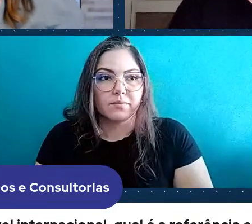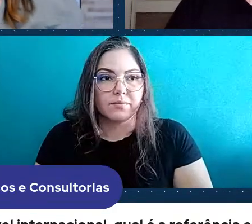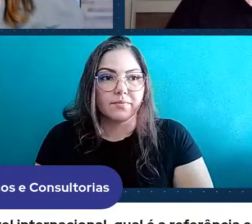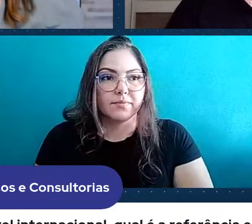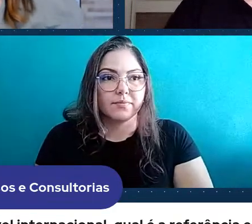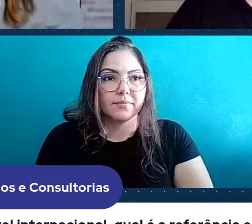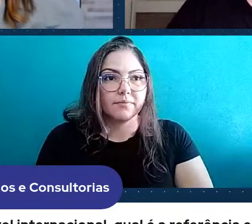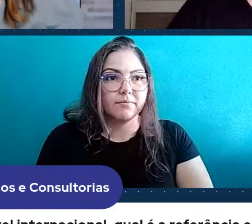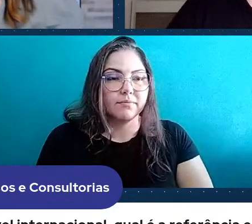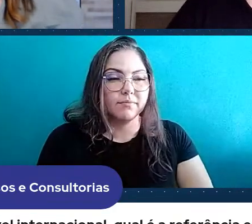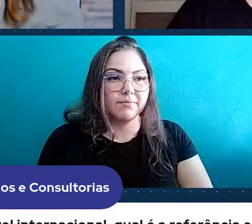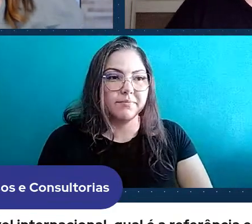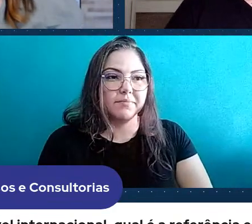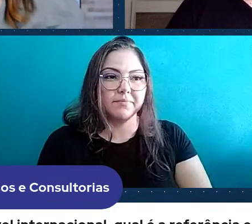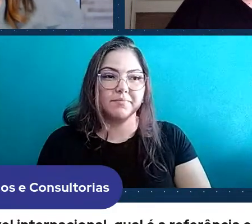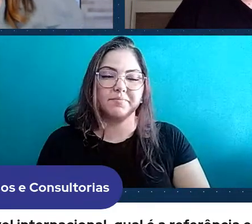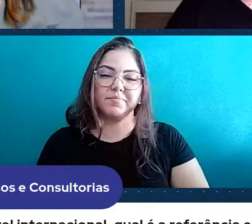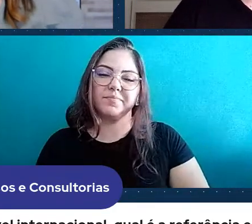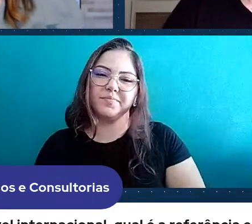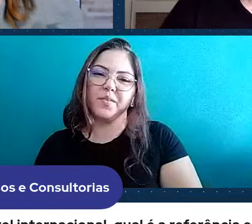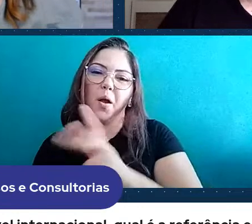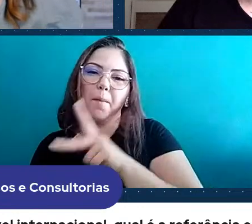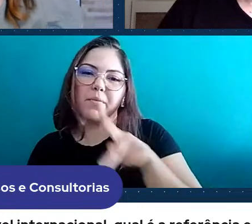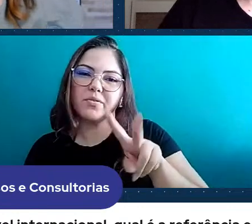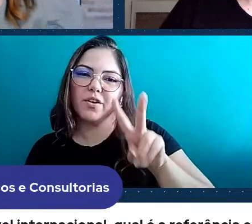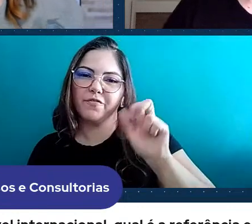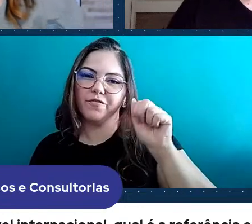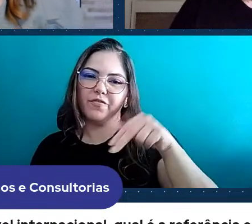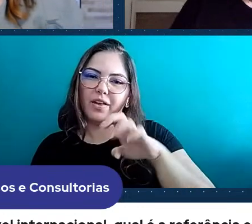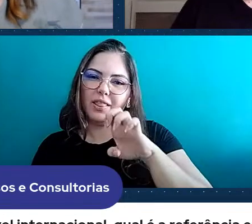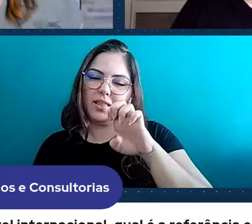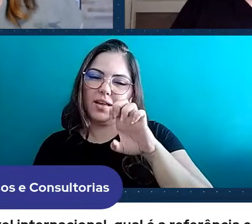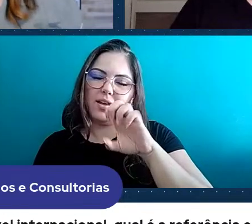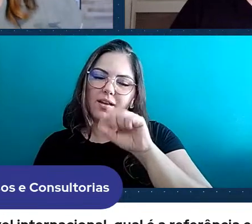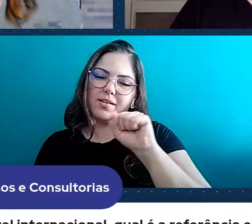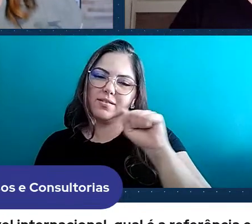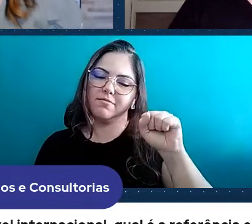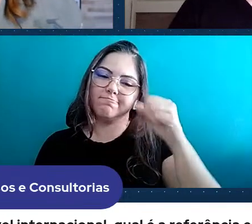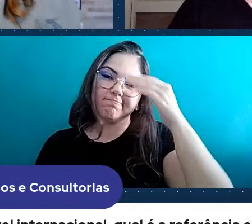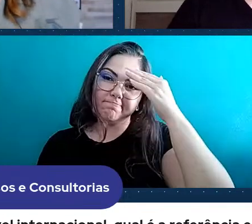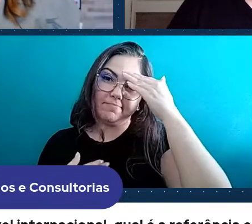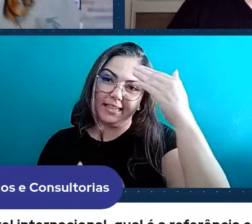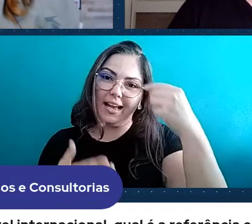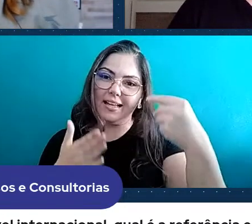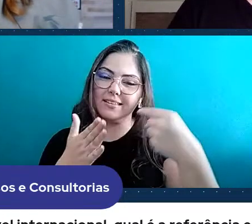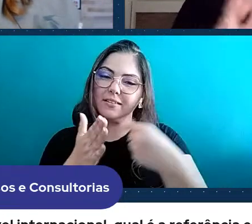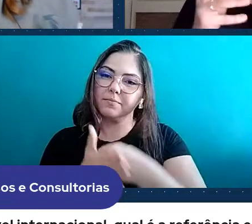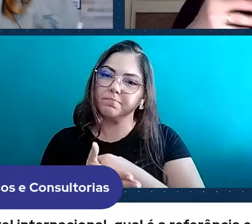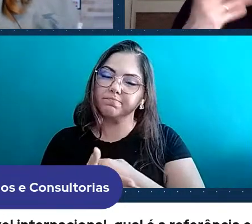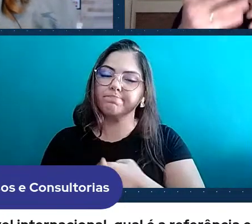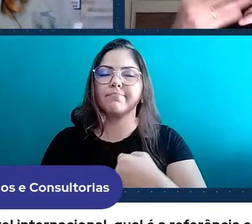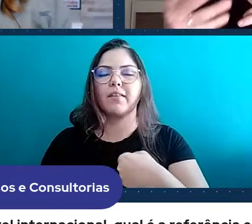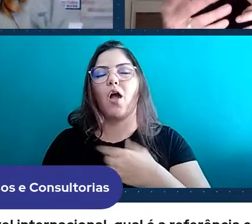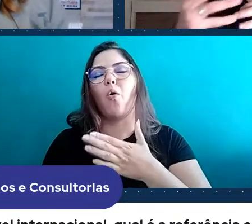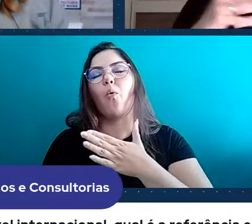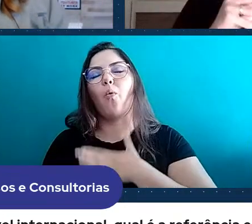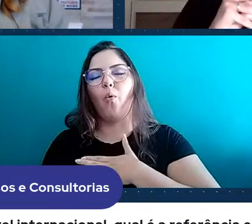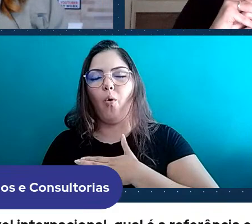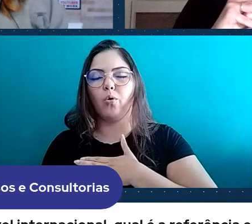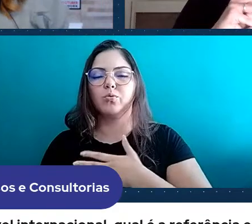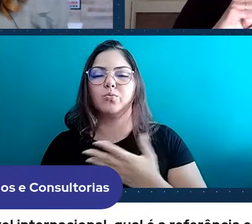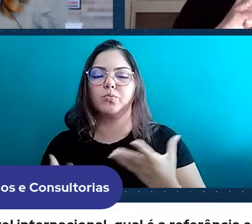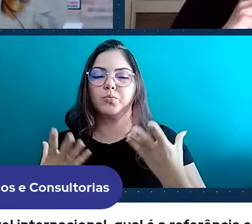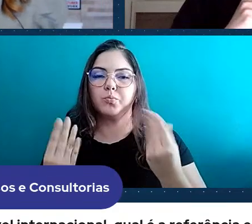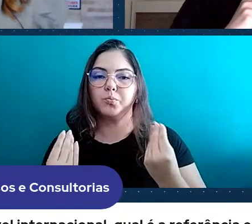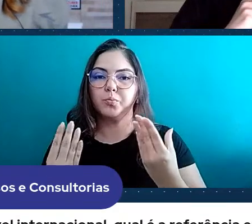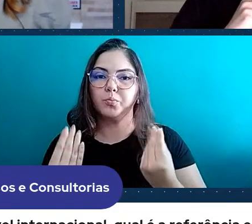Certo, então, muito obrigado, professora Vanessa, pela pergunta. Eu gosto muito e vejo, né,